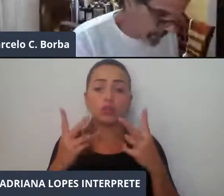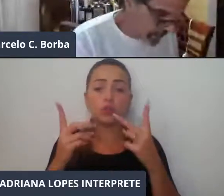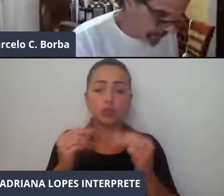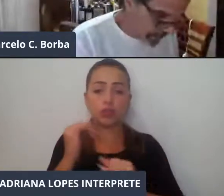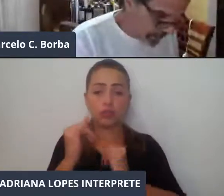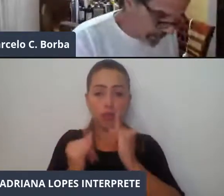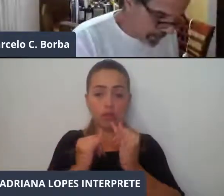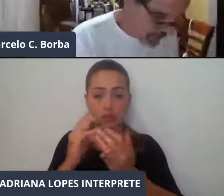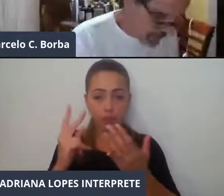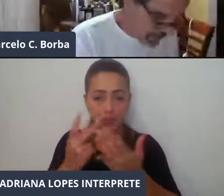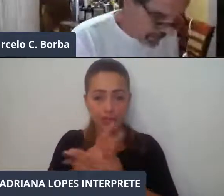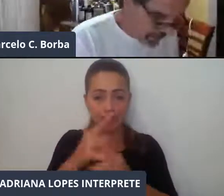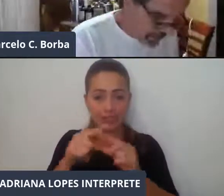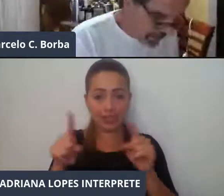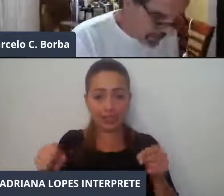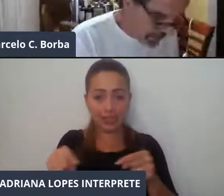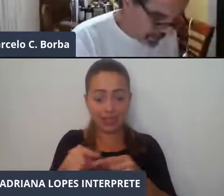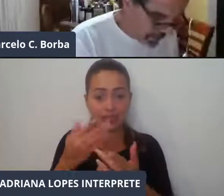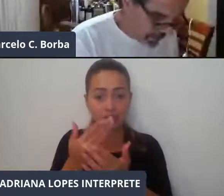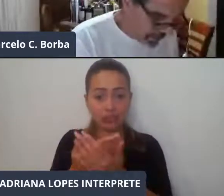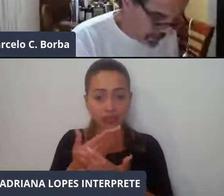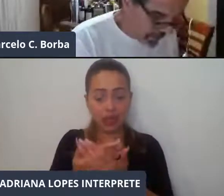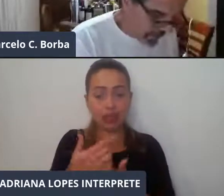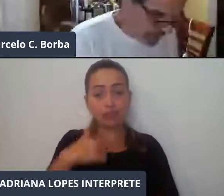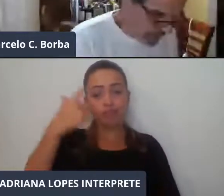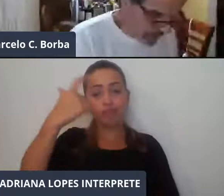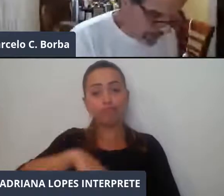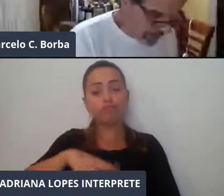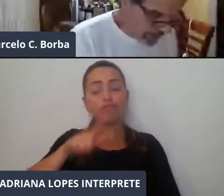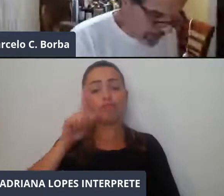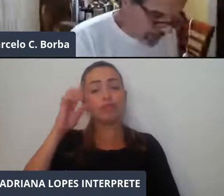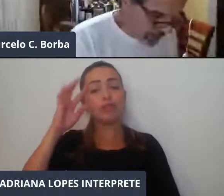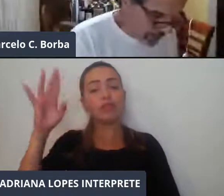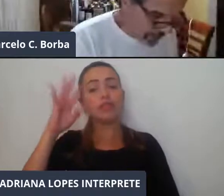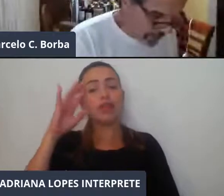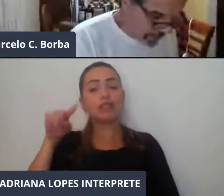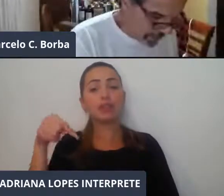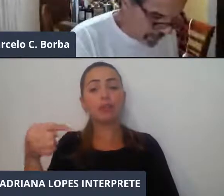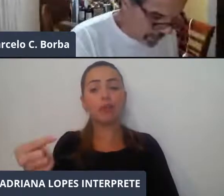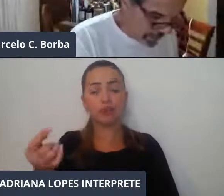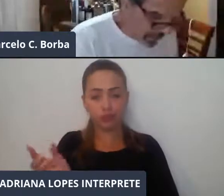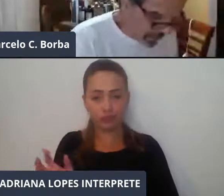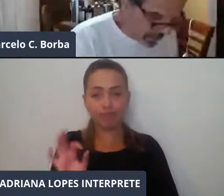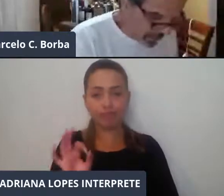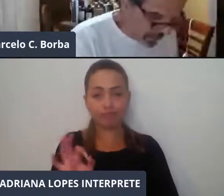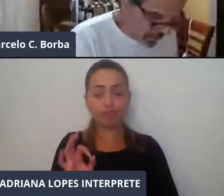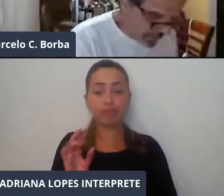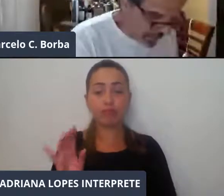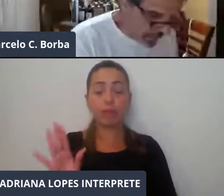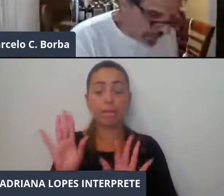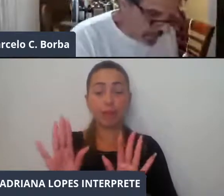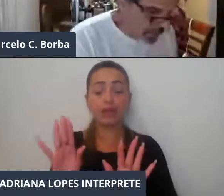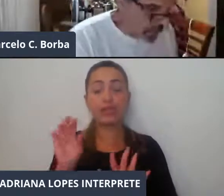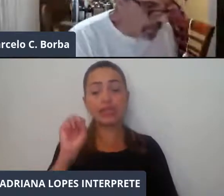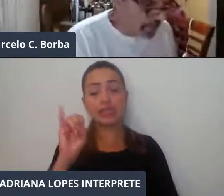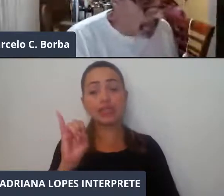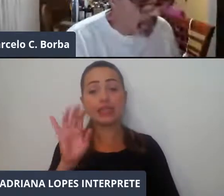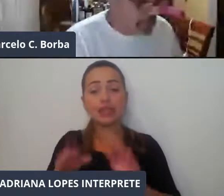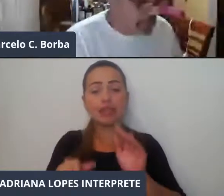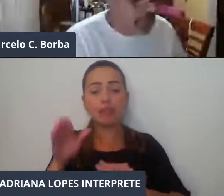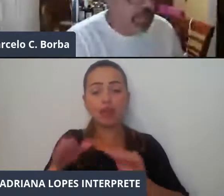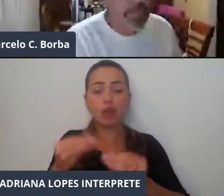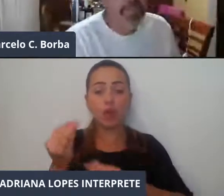de aula para que você possa pensar calmamente, posteriormente. Porém, dependendo como esse vídeo